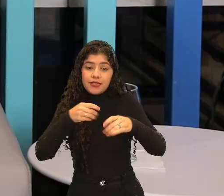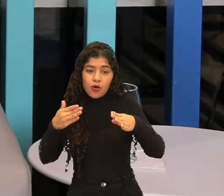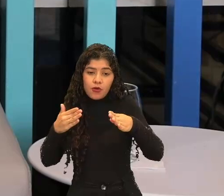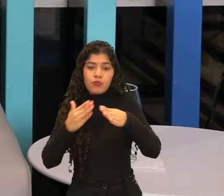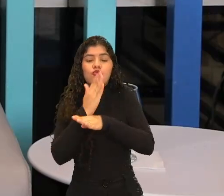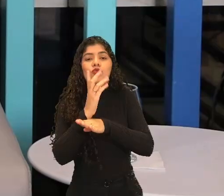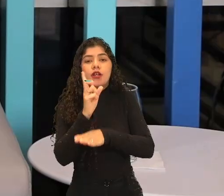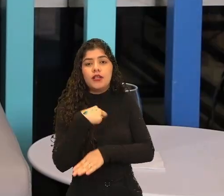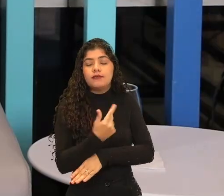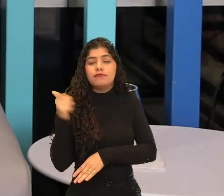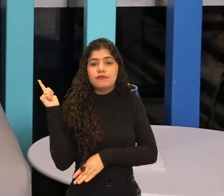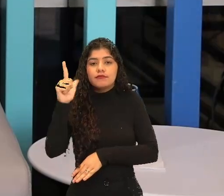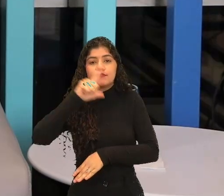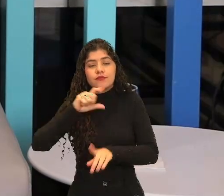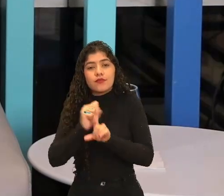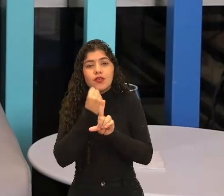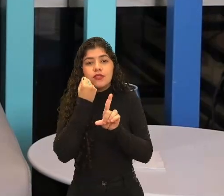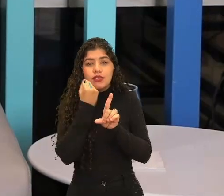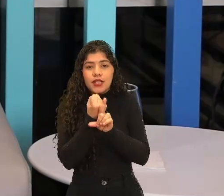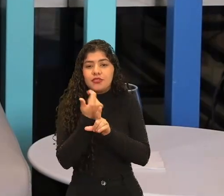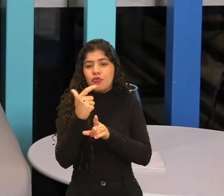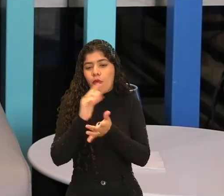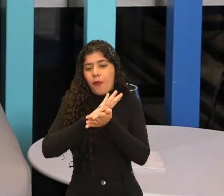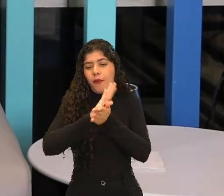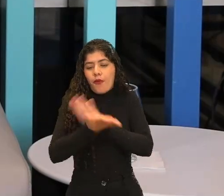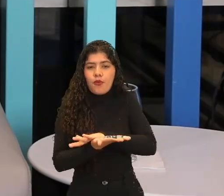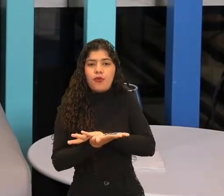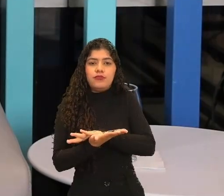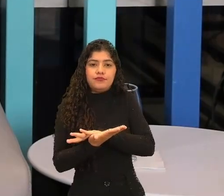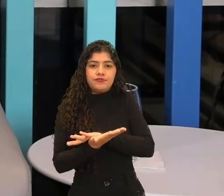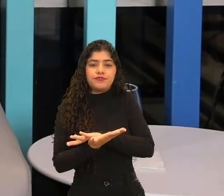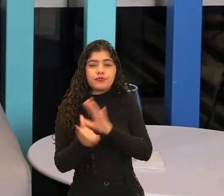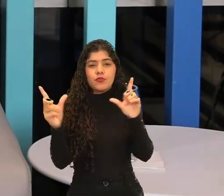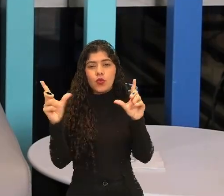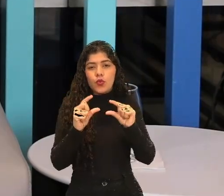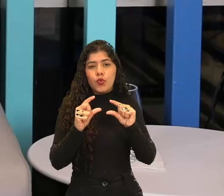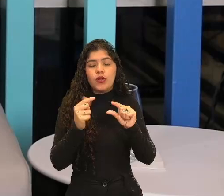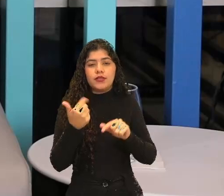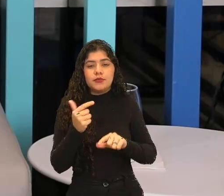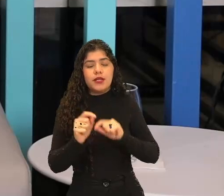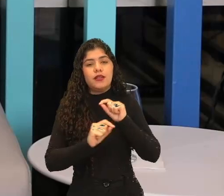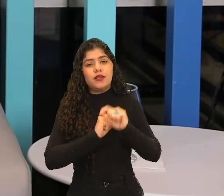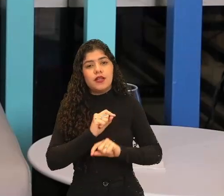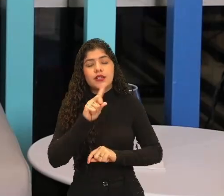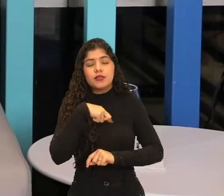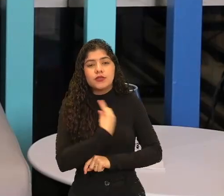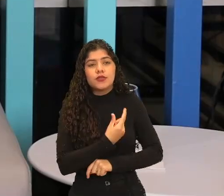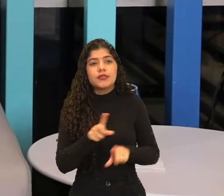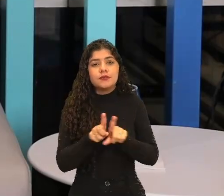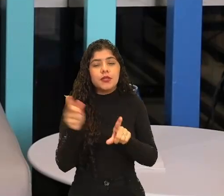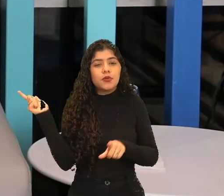quebradas para a gente ter uma sociedade menos preconceituosa, né? Com menos estigmas e que a gente